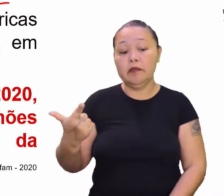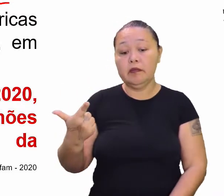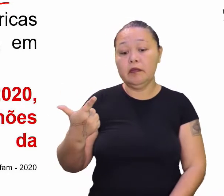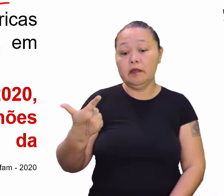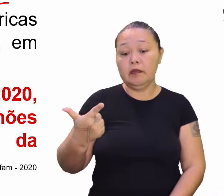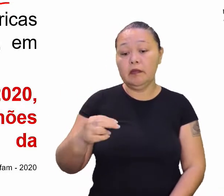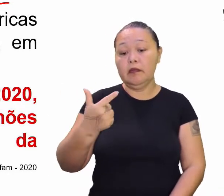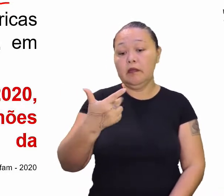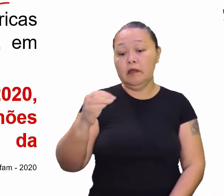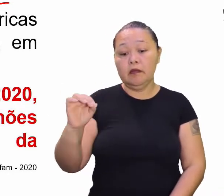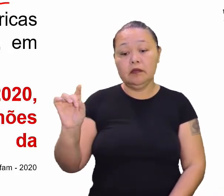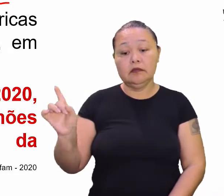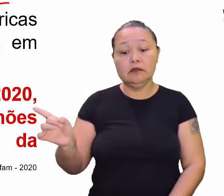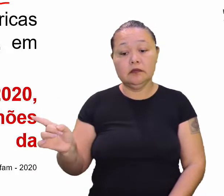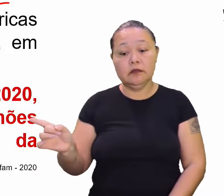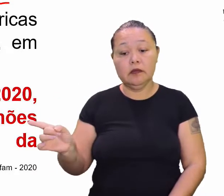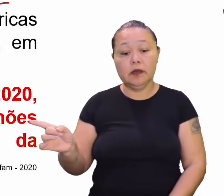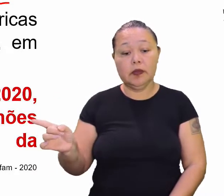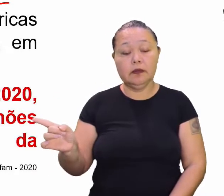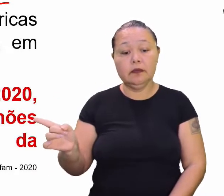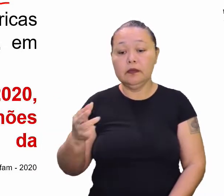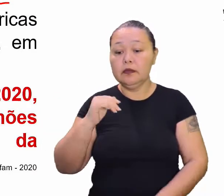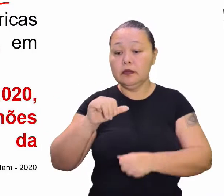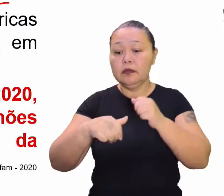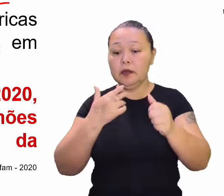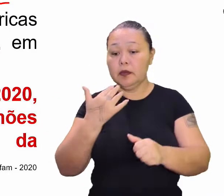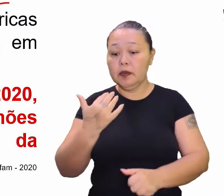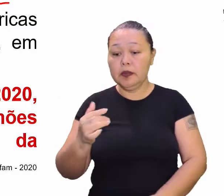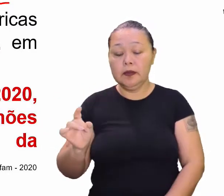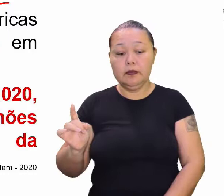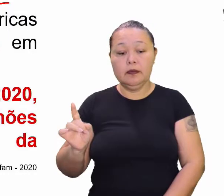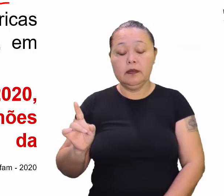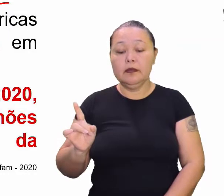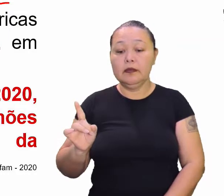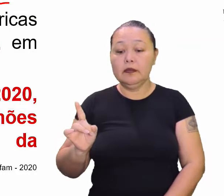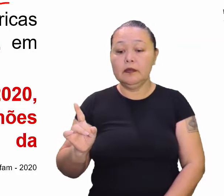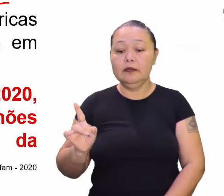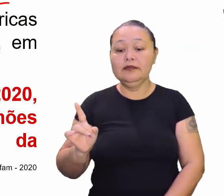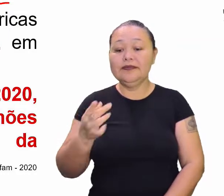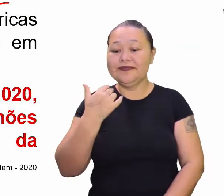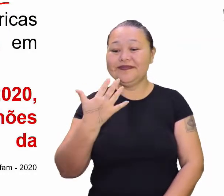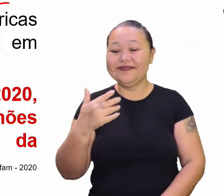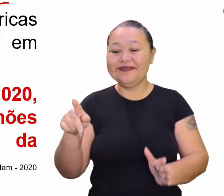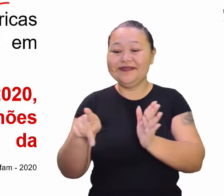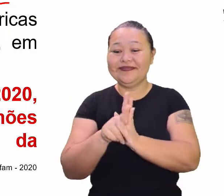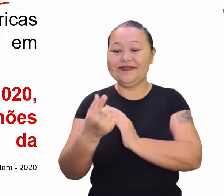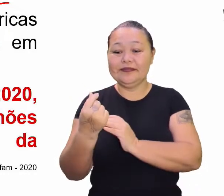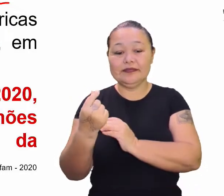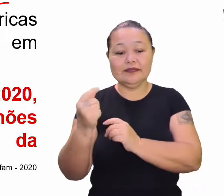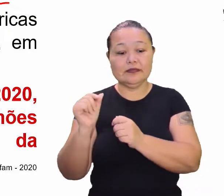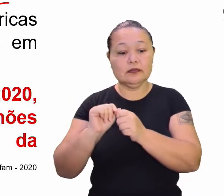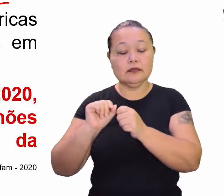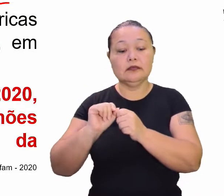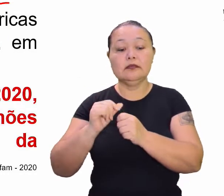Olha só essa informação. Vou mudar de cor. Vou colocar a cor do dinheiro agora. Os